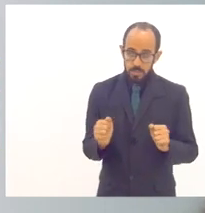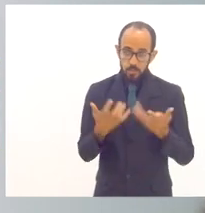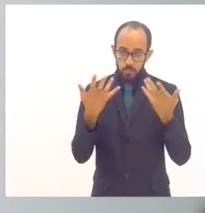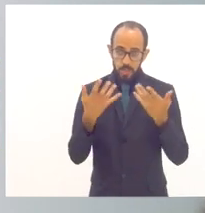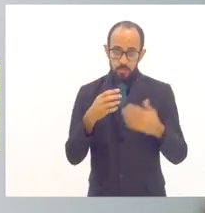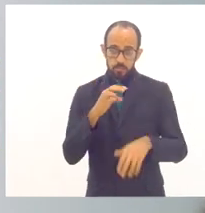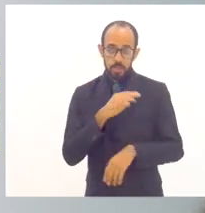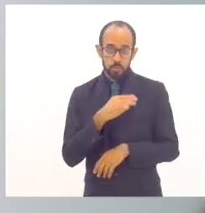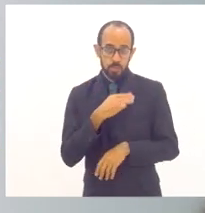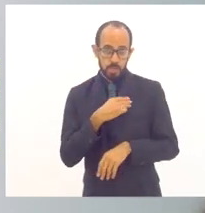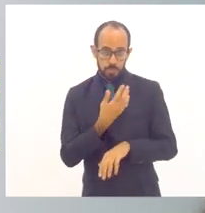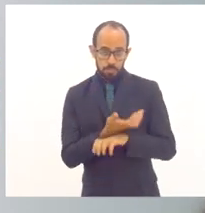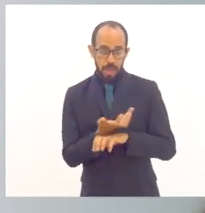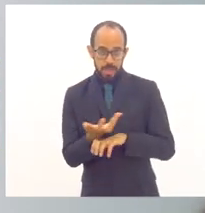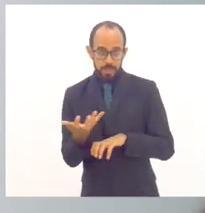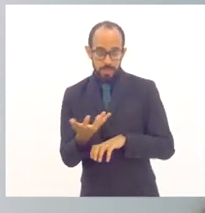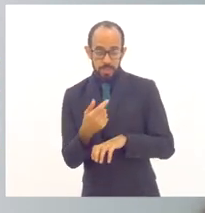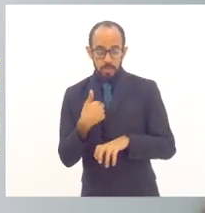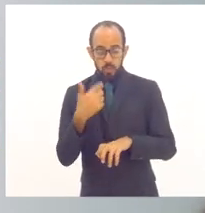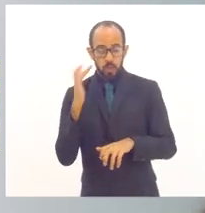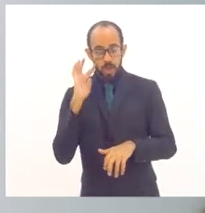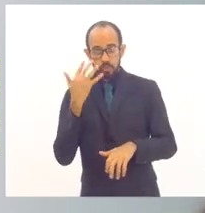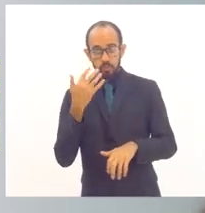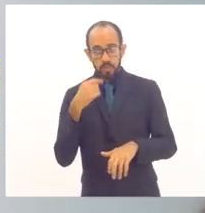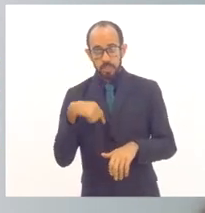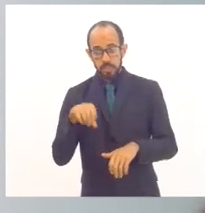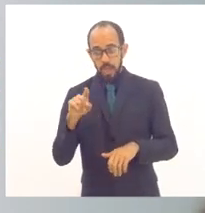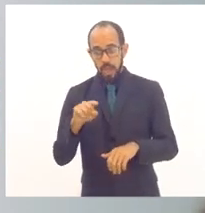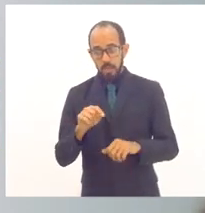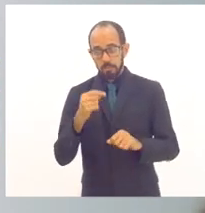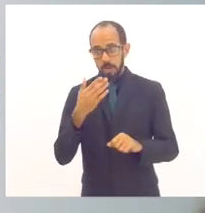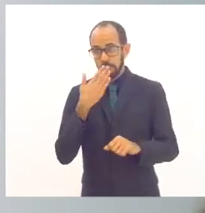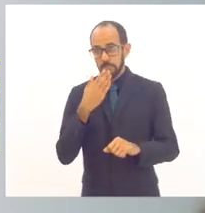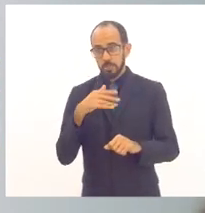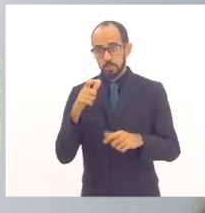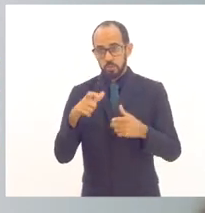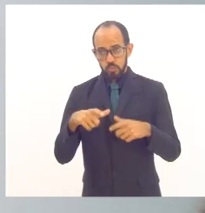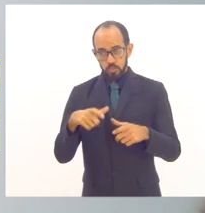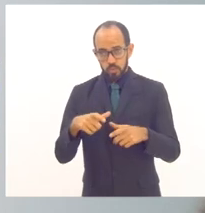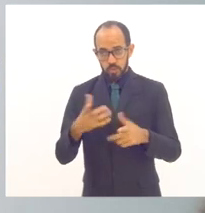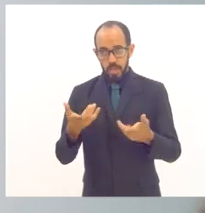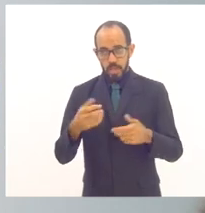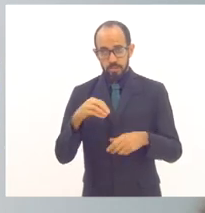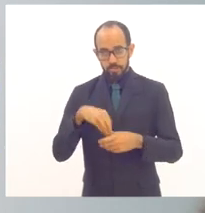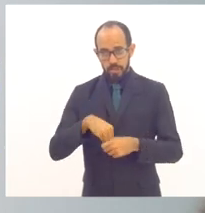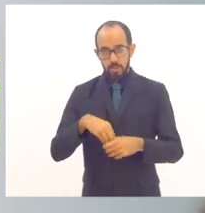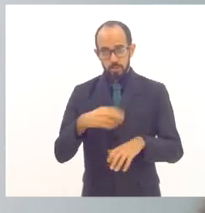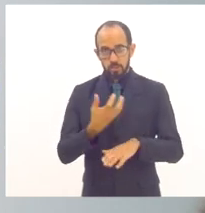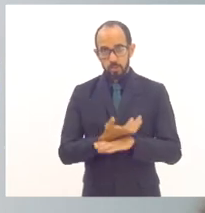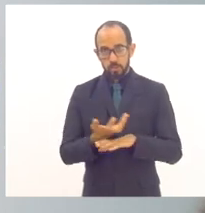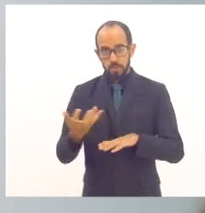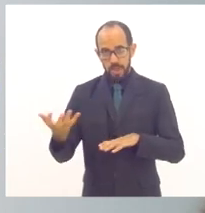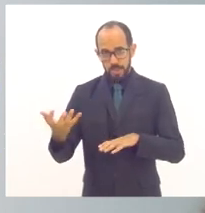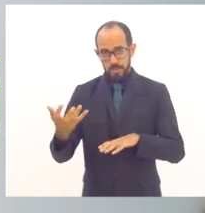Madureira, eu simplesmente cismei de ir lá para pedir um espaço reservado dentro, né, do Parque Madureira, já que eu faço evento lá. E aí,